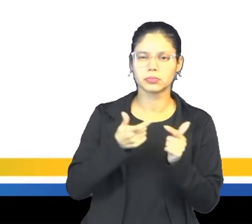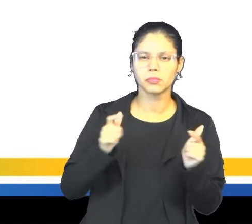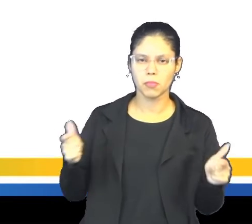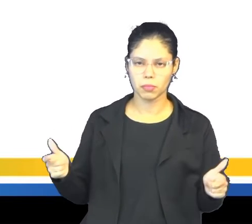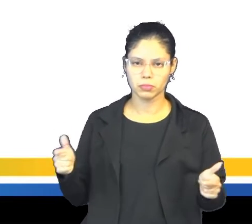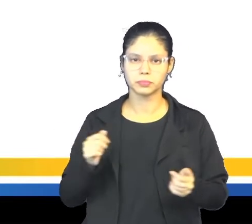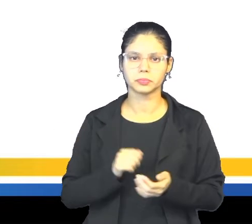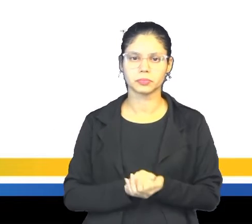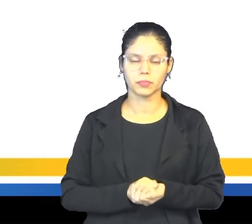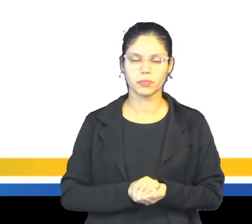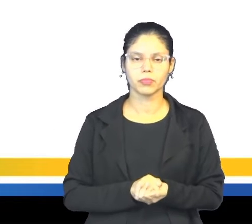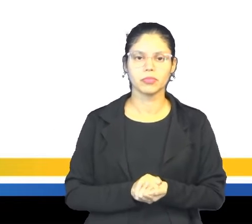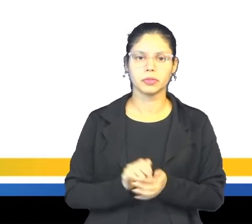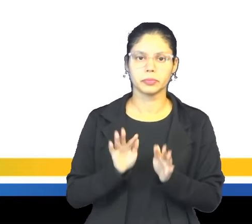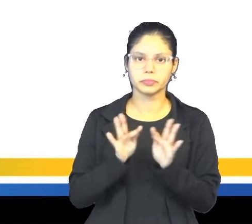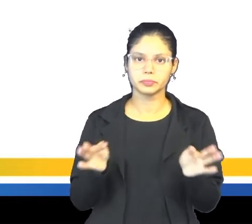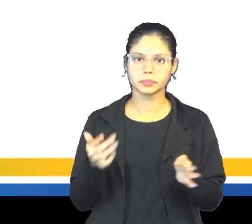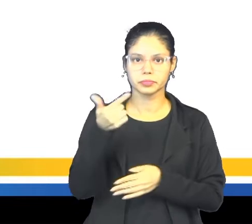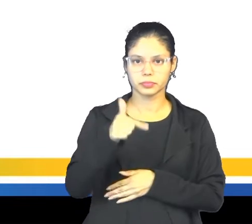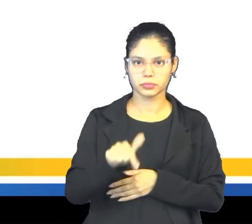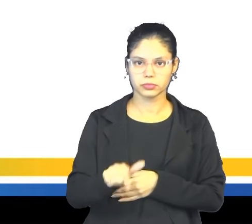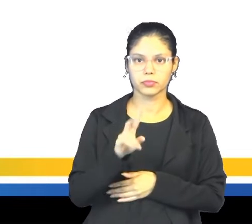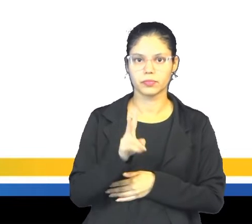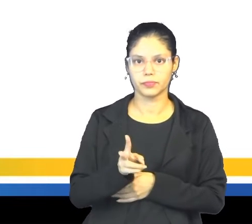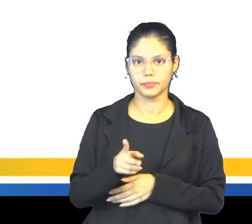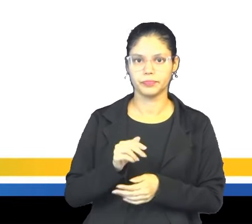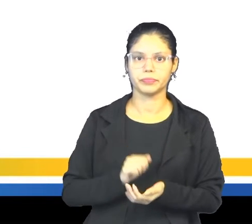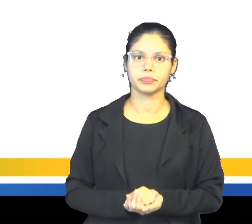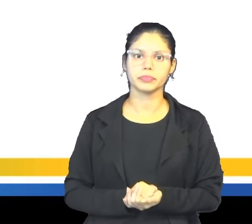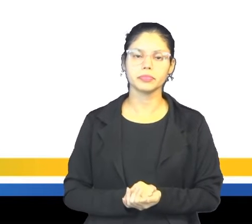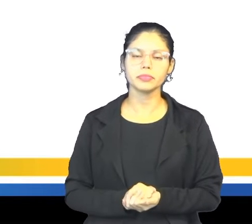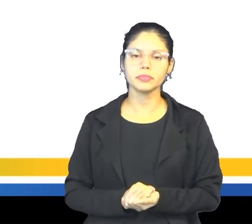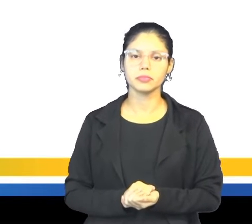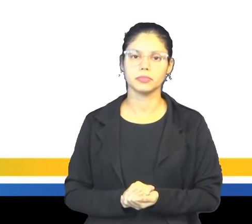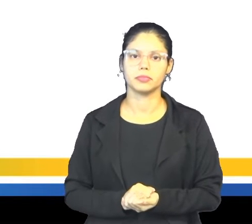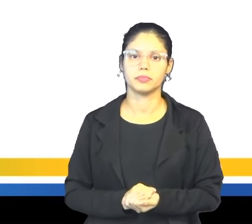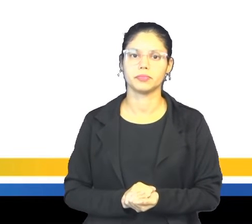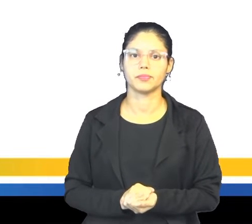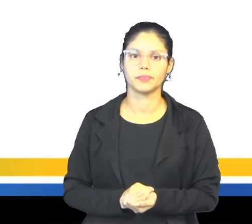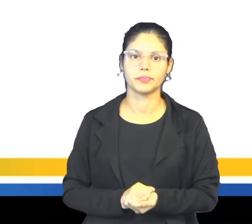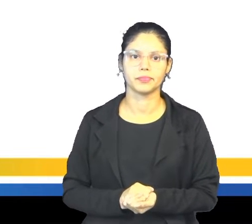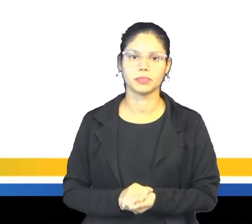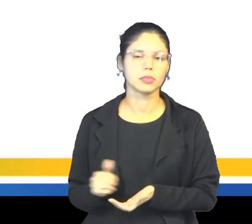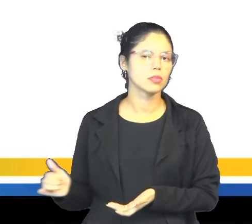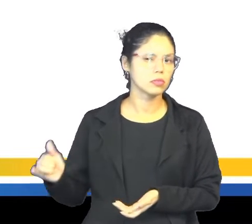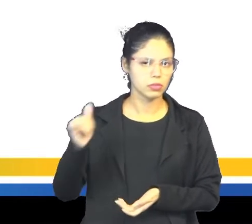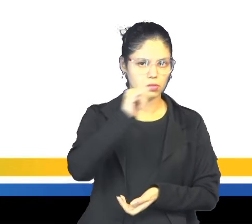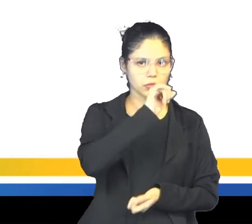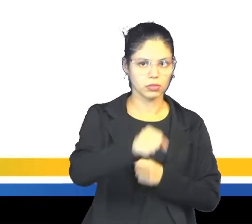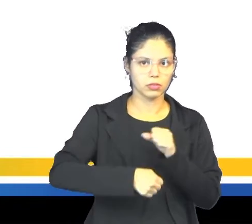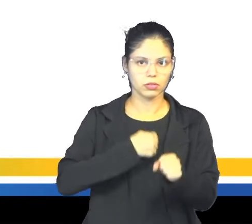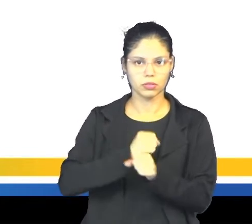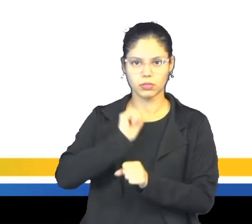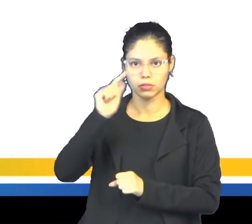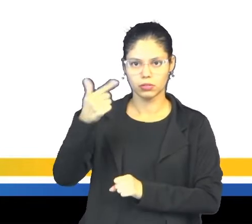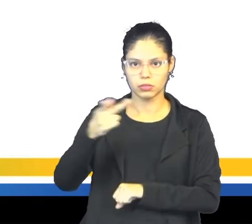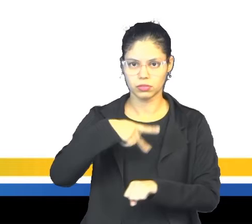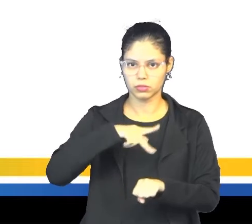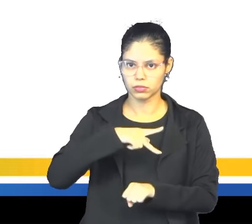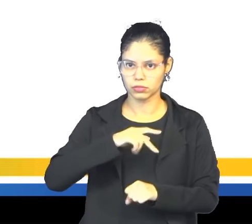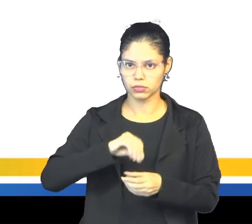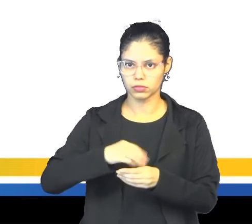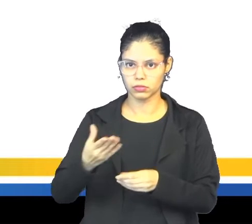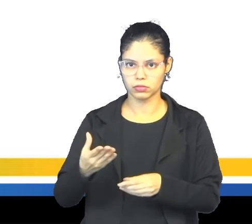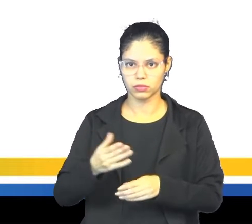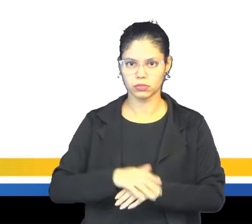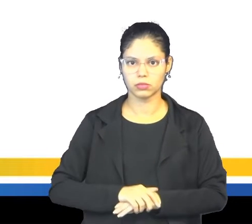né? Nós temos ali a frase novamente, will they travel abroad next year? Eles vão viajar para fora, ou no caso,